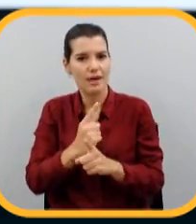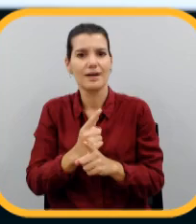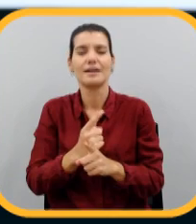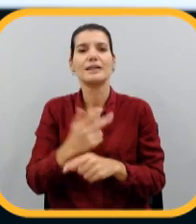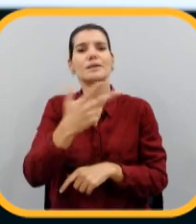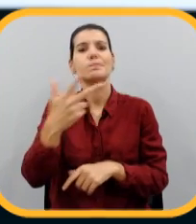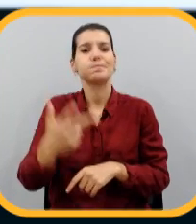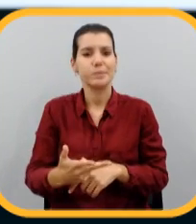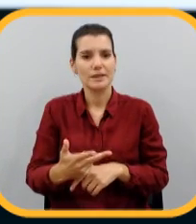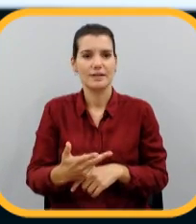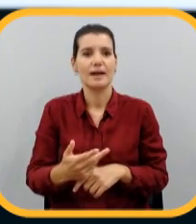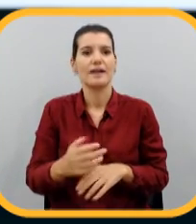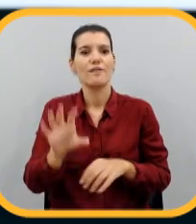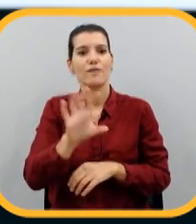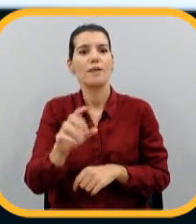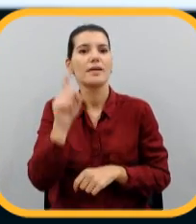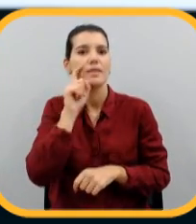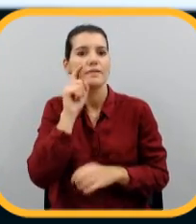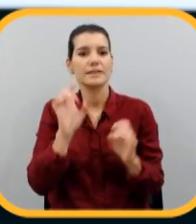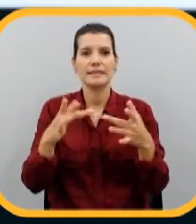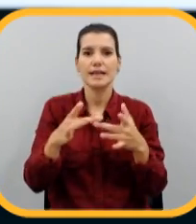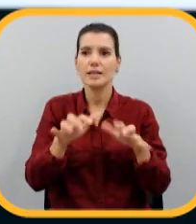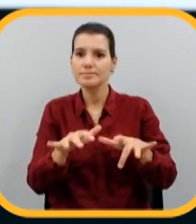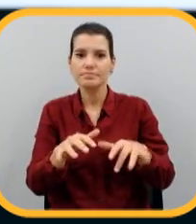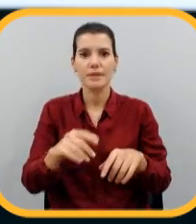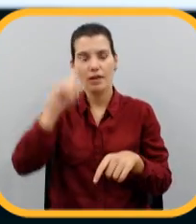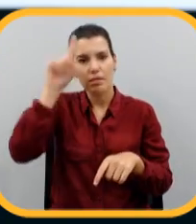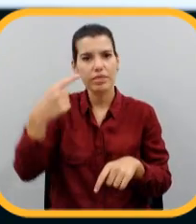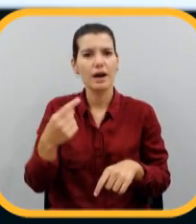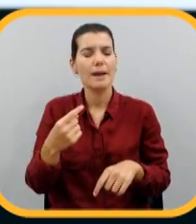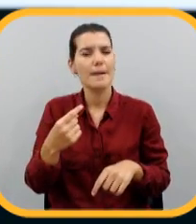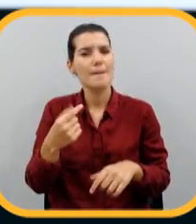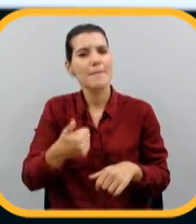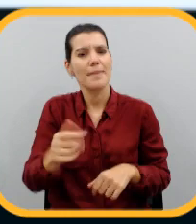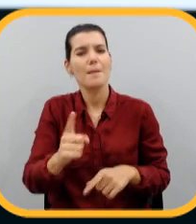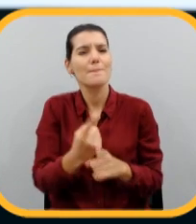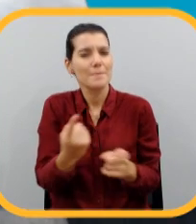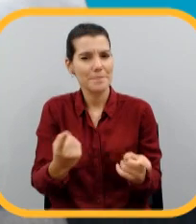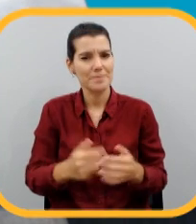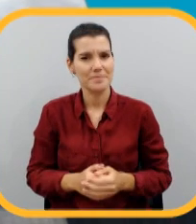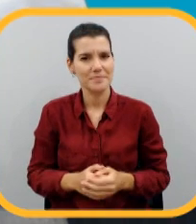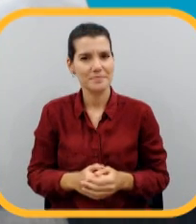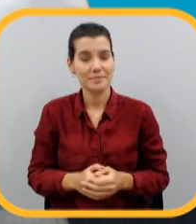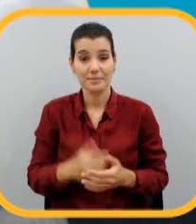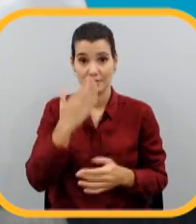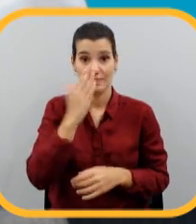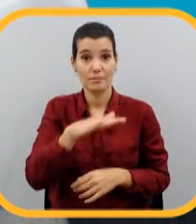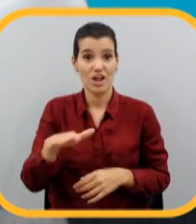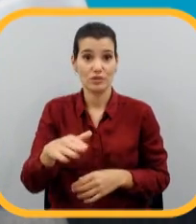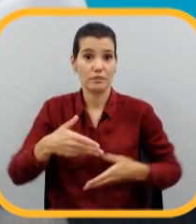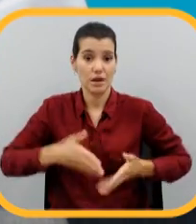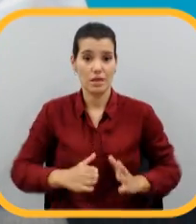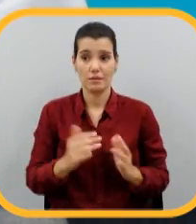os mais jovens, ainda assim, não dominem a 100% os mecanismos de defesa no espaço digital? Eu acho que os mais novos, que são